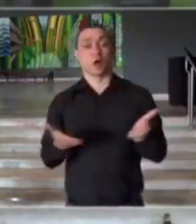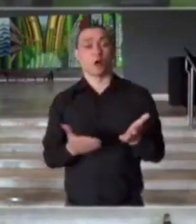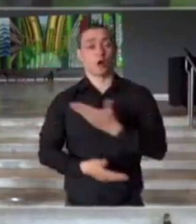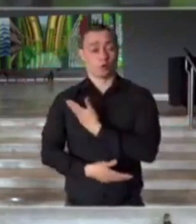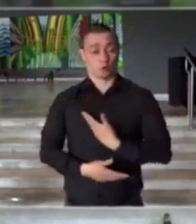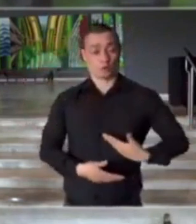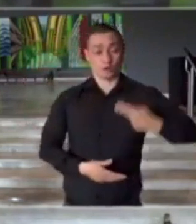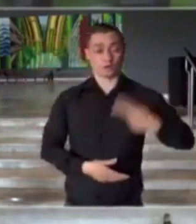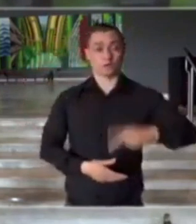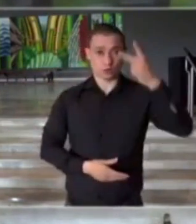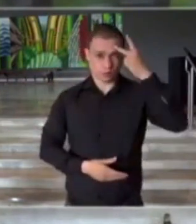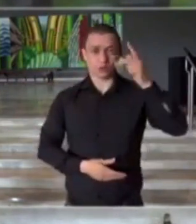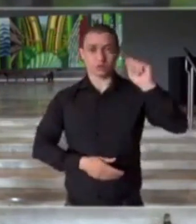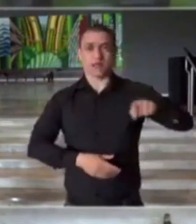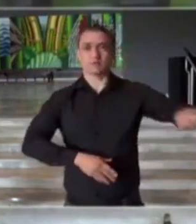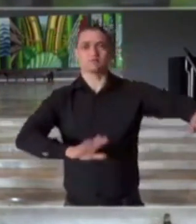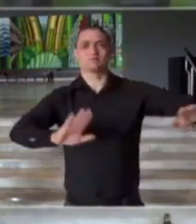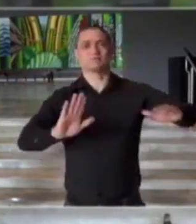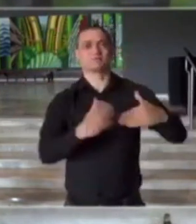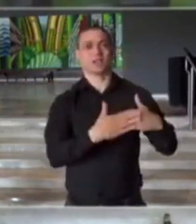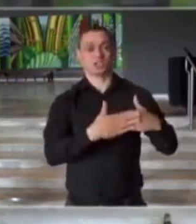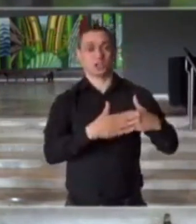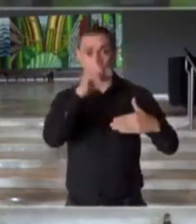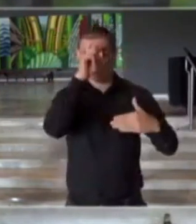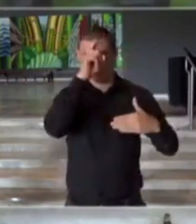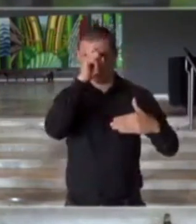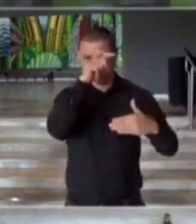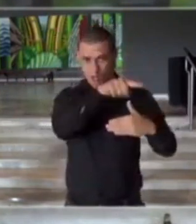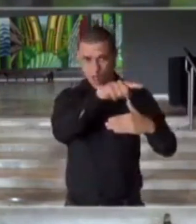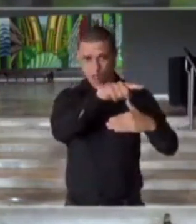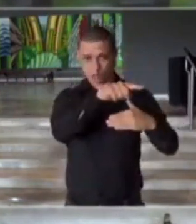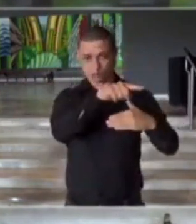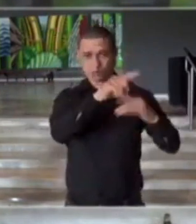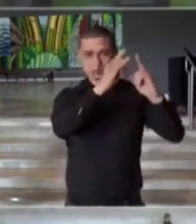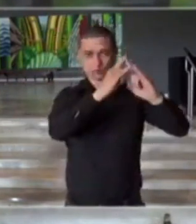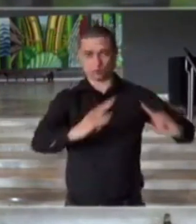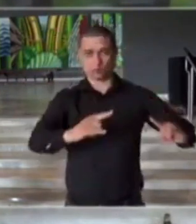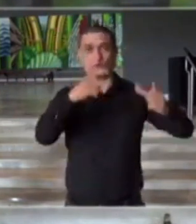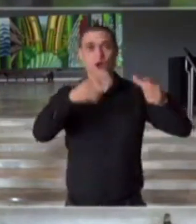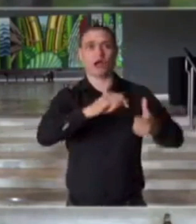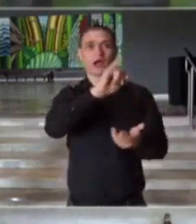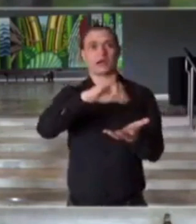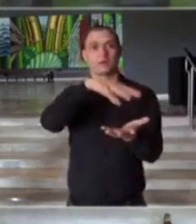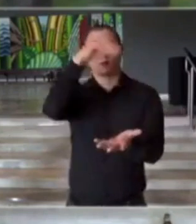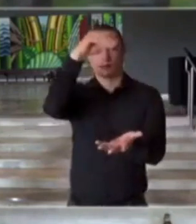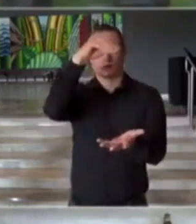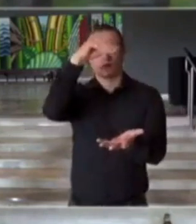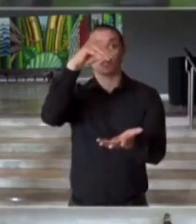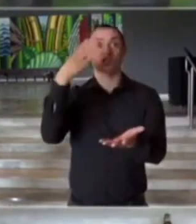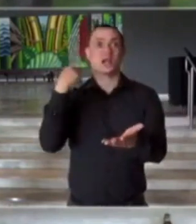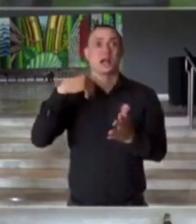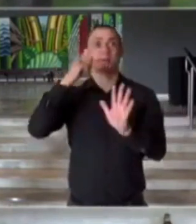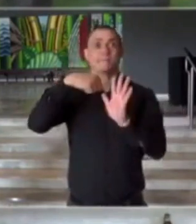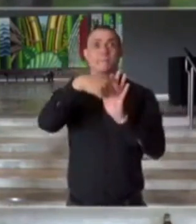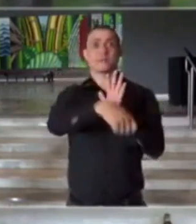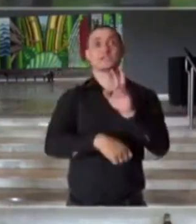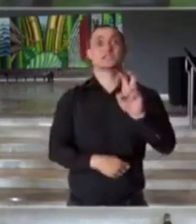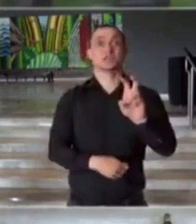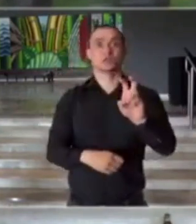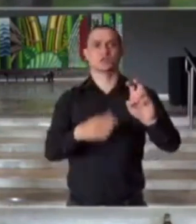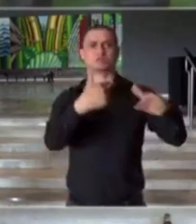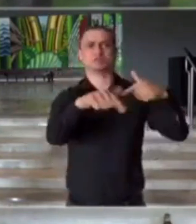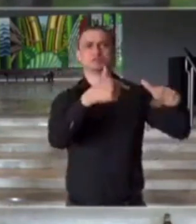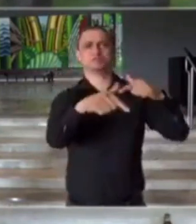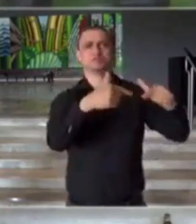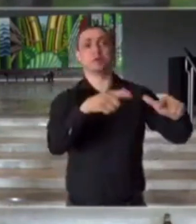governo do estado possa determinar o fechamento do hospital de campanha do Ibirapuera após cinco meses de